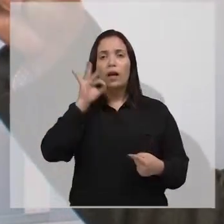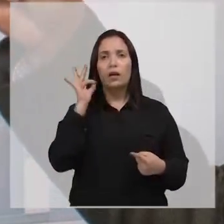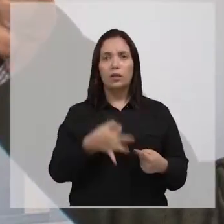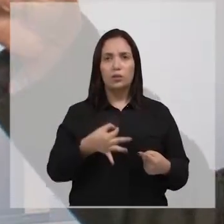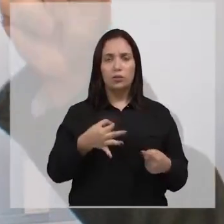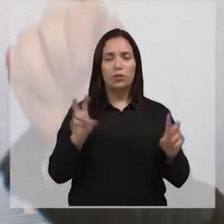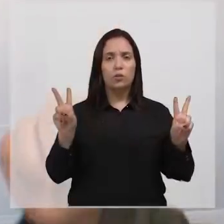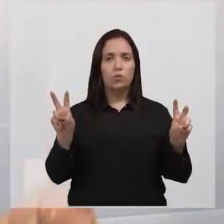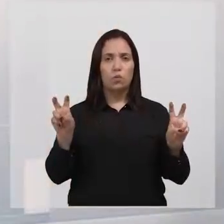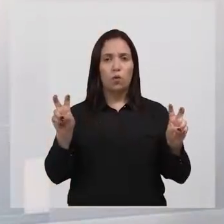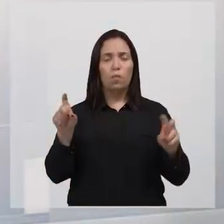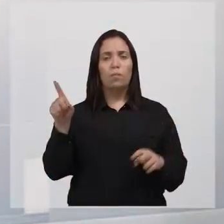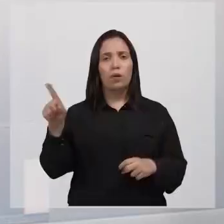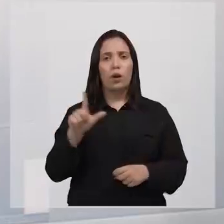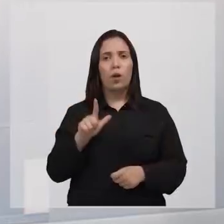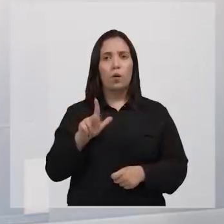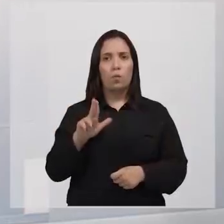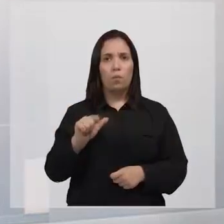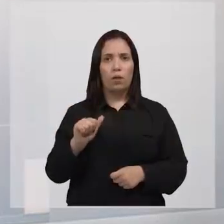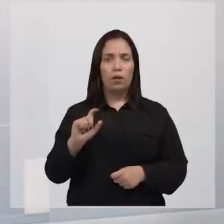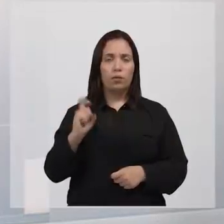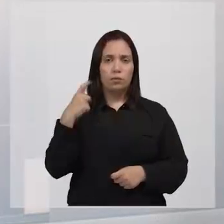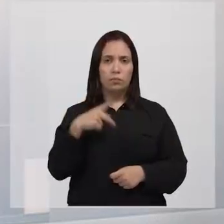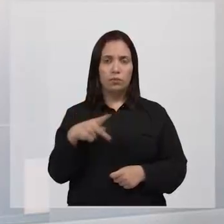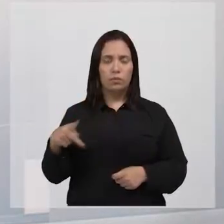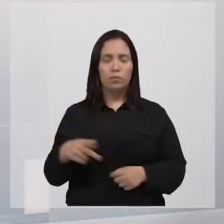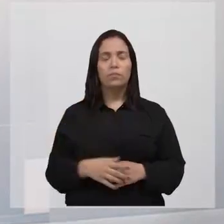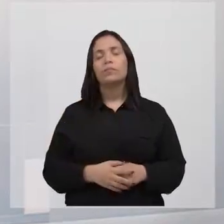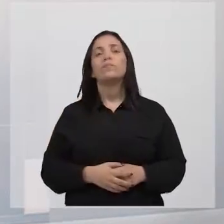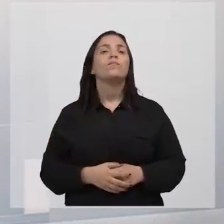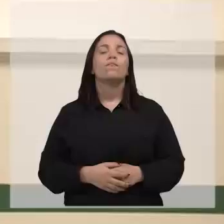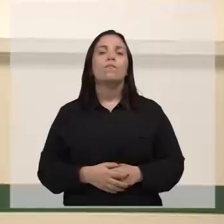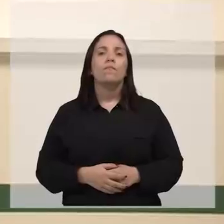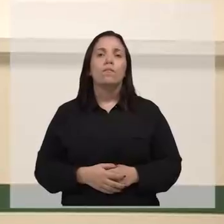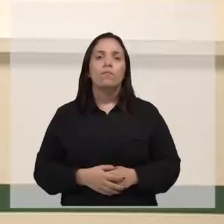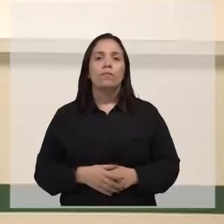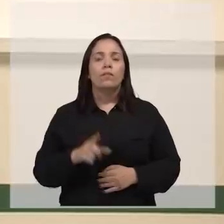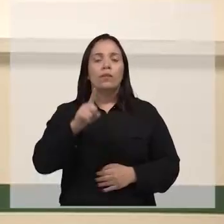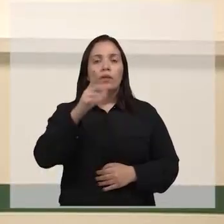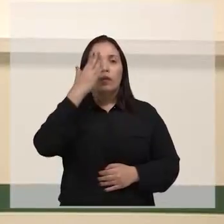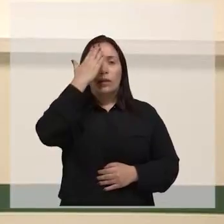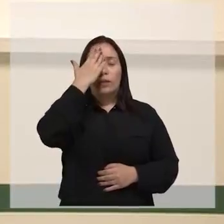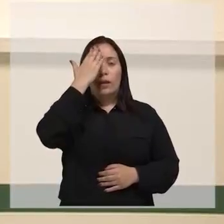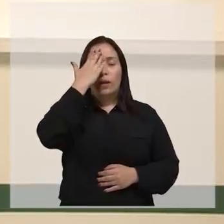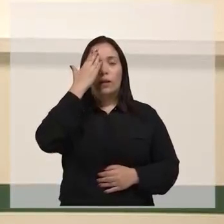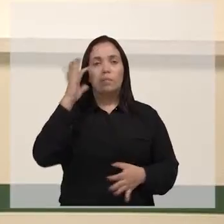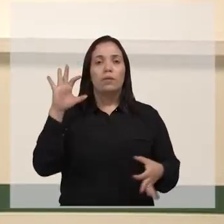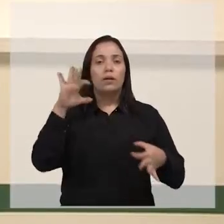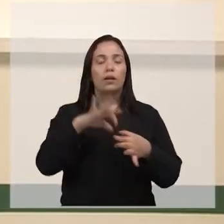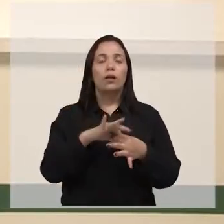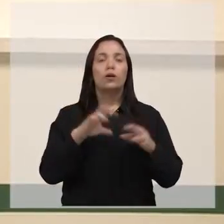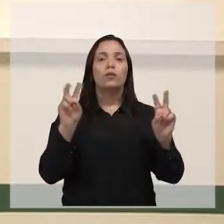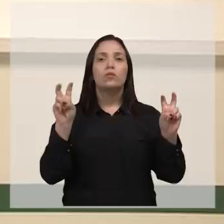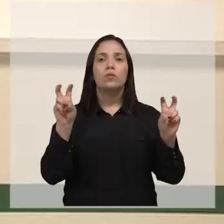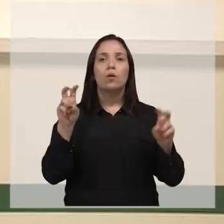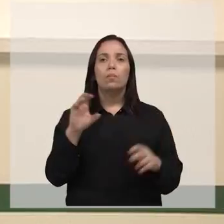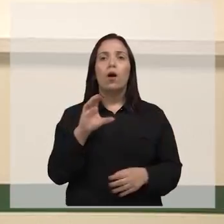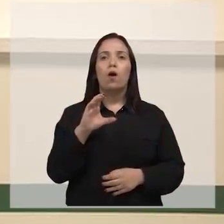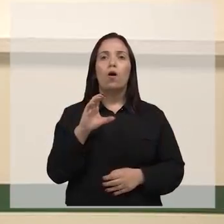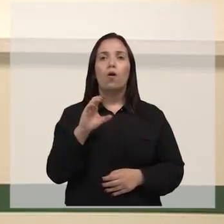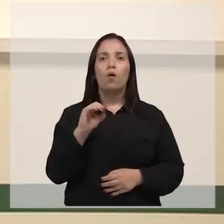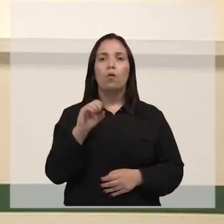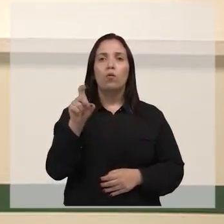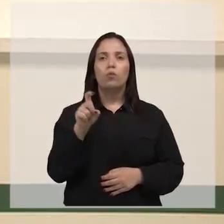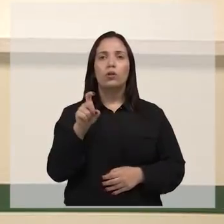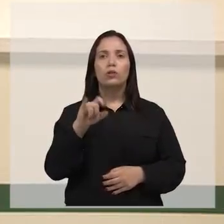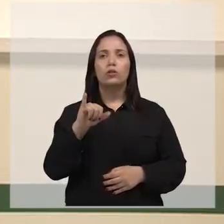relação ao ex-presidente Lula. Você sabe qual é o pensamento mais correto dos que tem sobre a história de coxinha? Essa